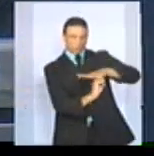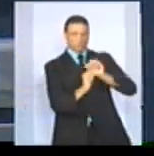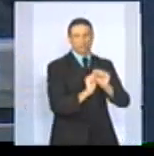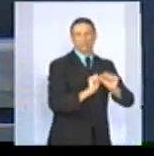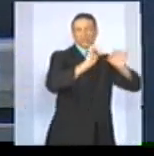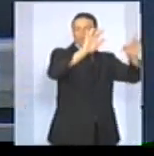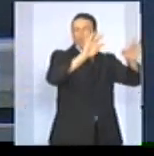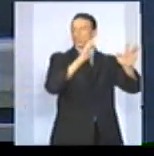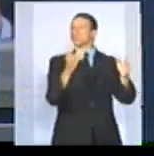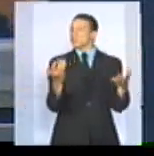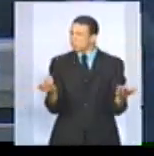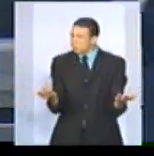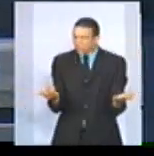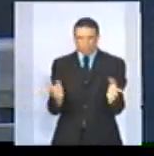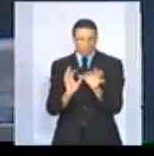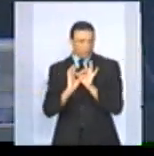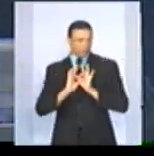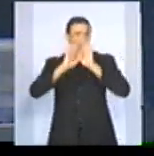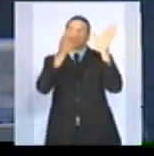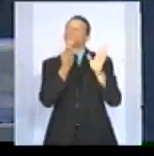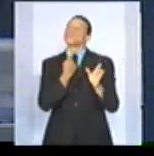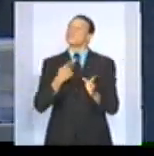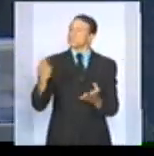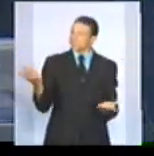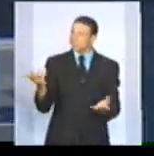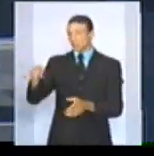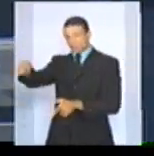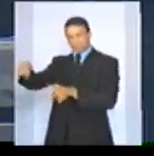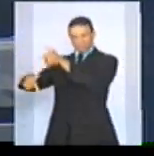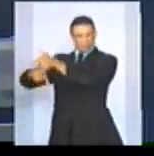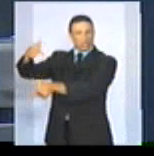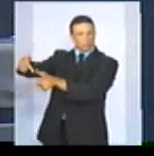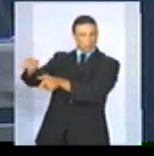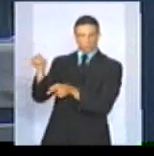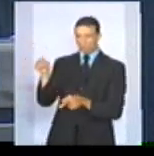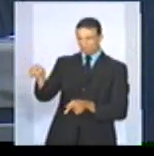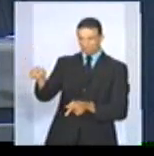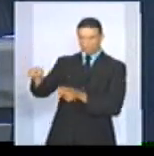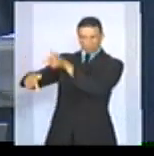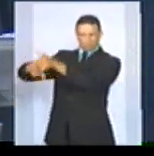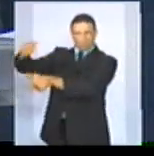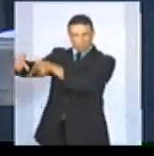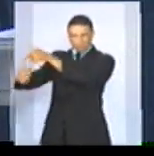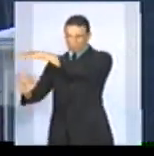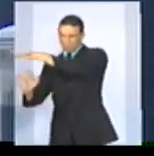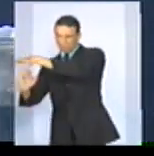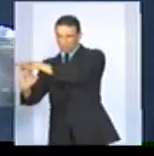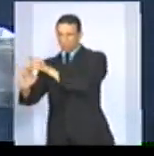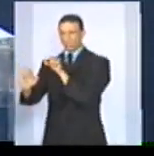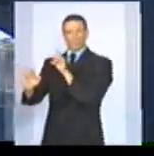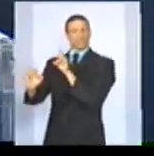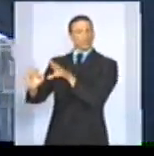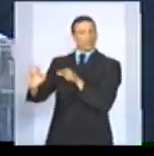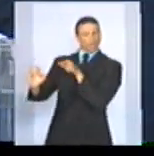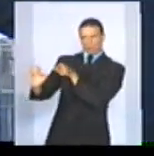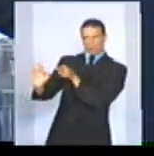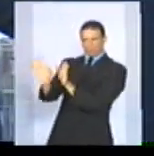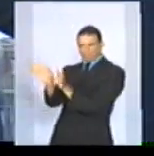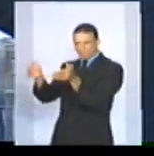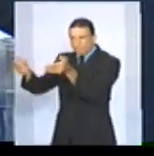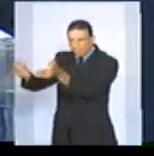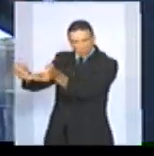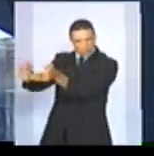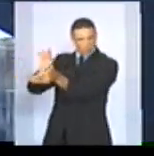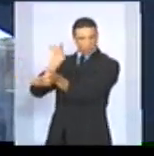liberdade para que aquele que produz não não obrigue que só ou Coloque uma única